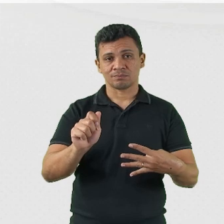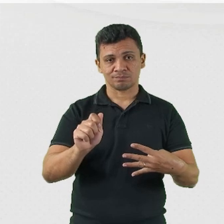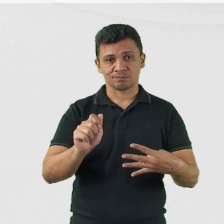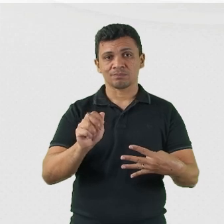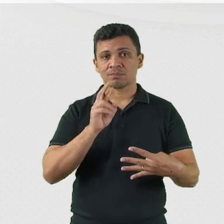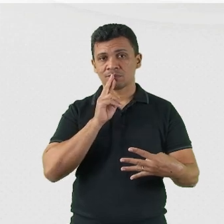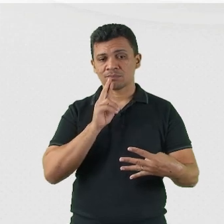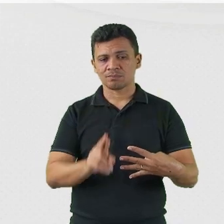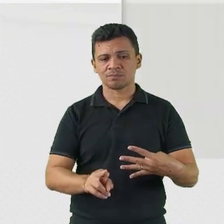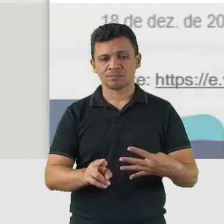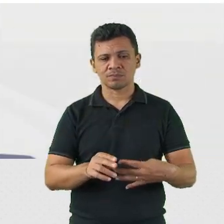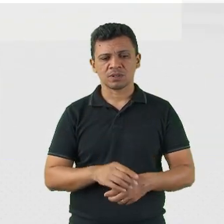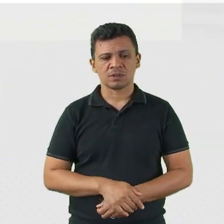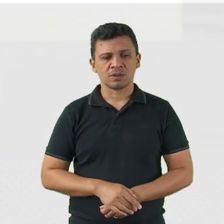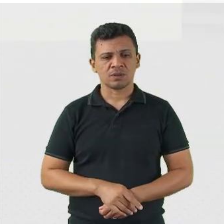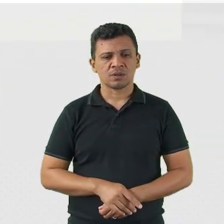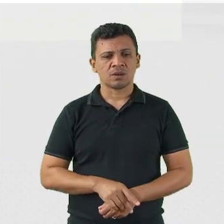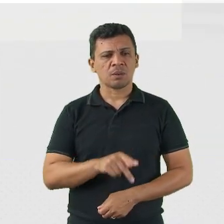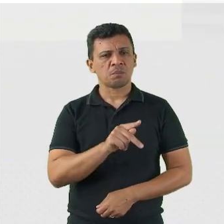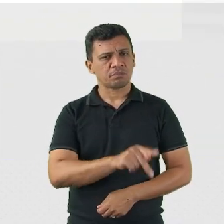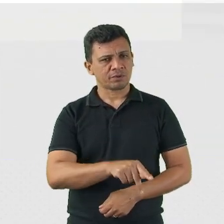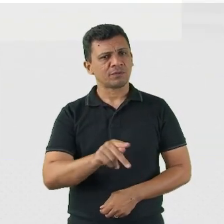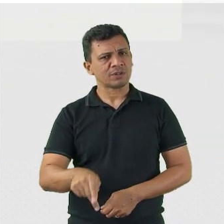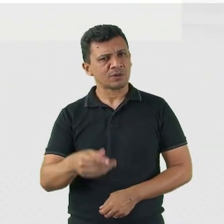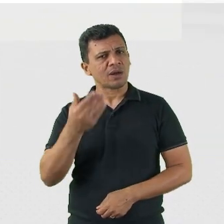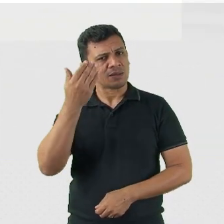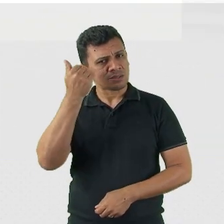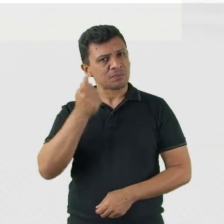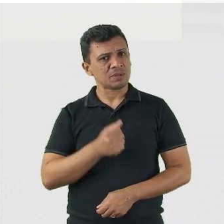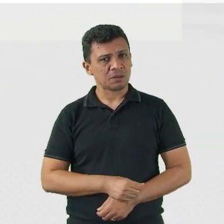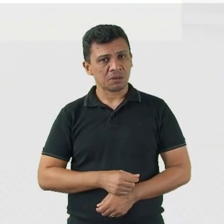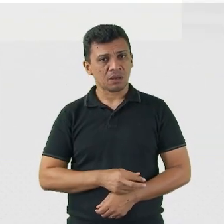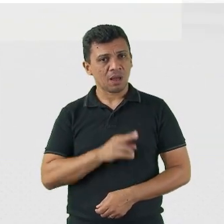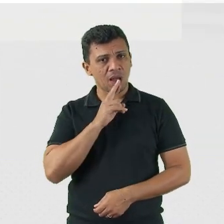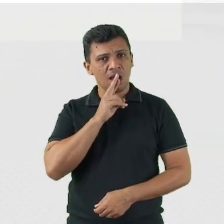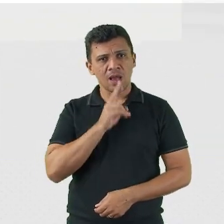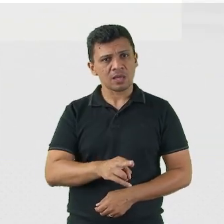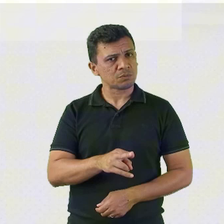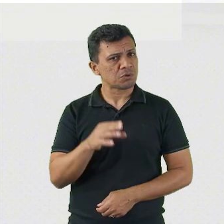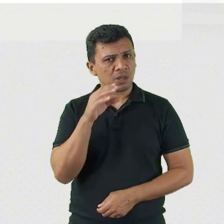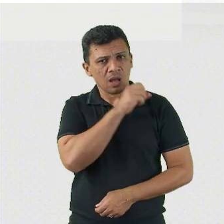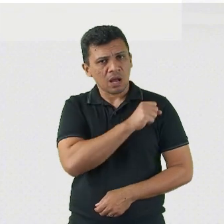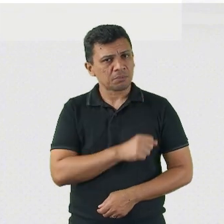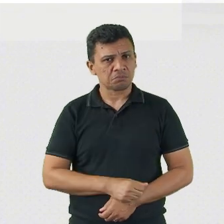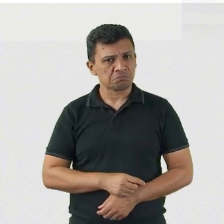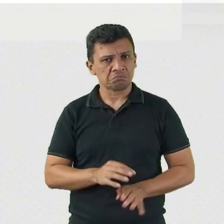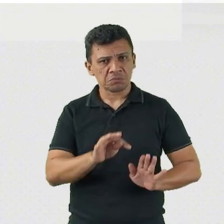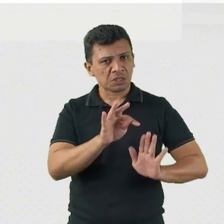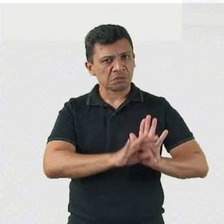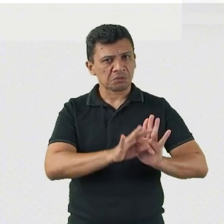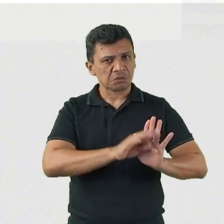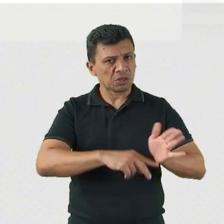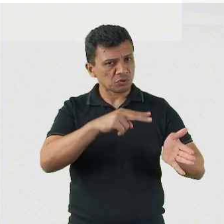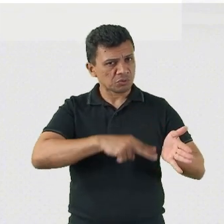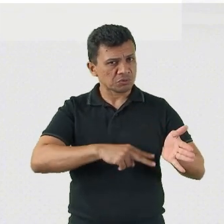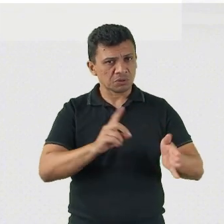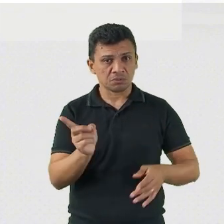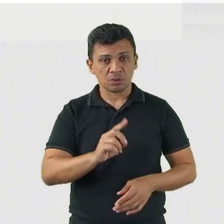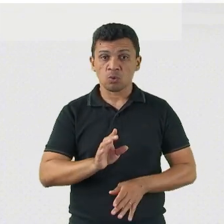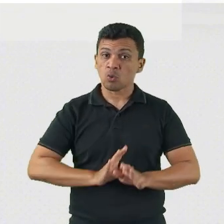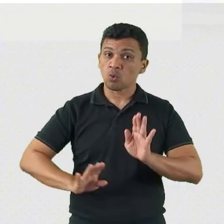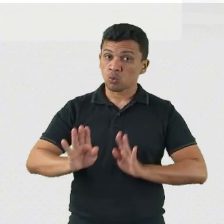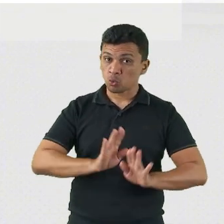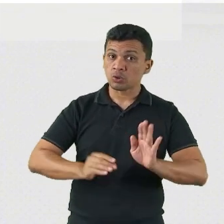gôndolas. Professora, eu já sabia. Ótimo, você vai direto para a questão e não precisa necessariamente usar o texto. Agora, cuidado